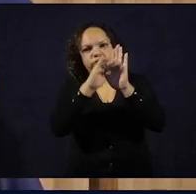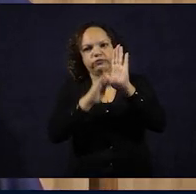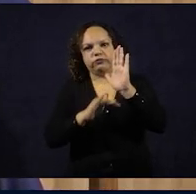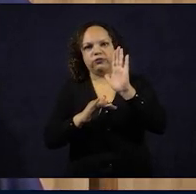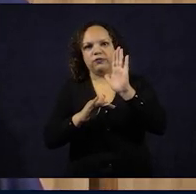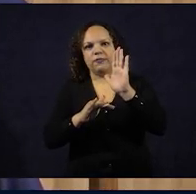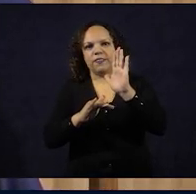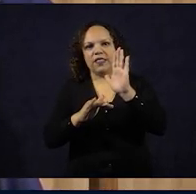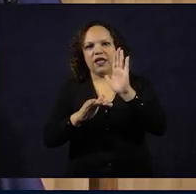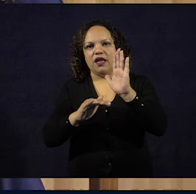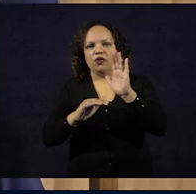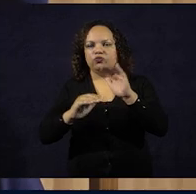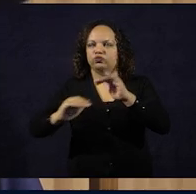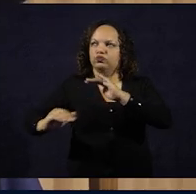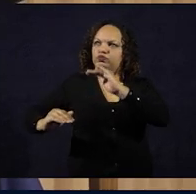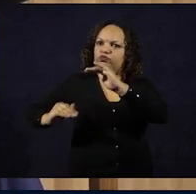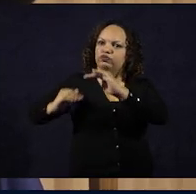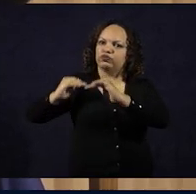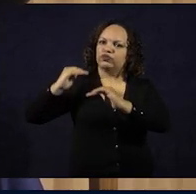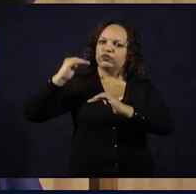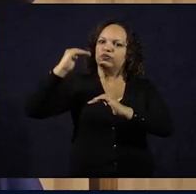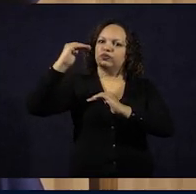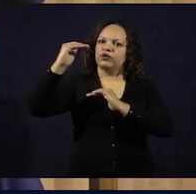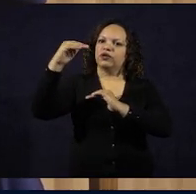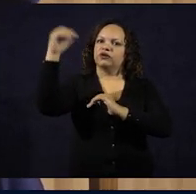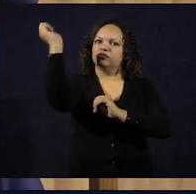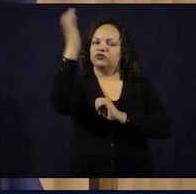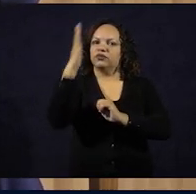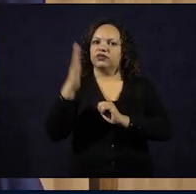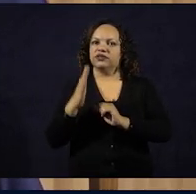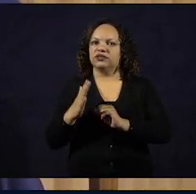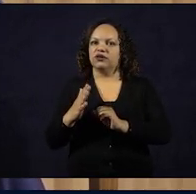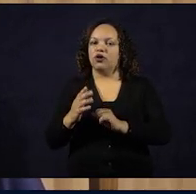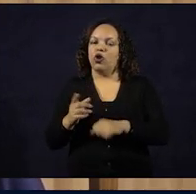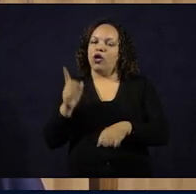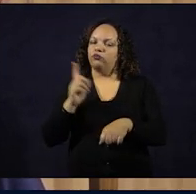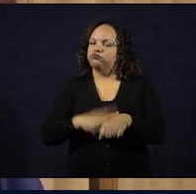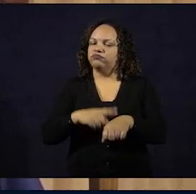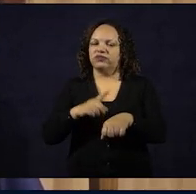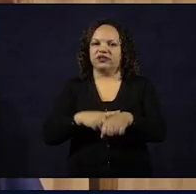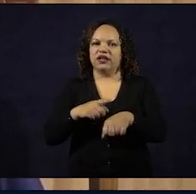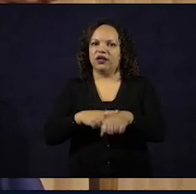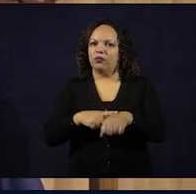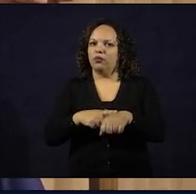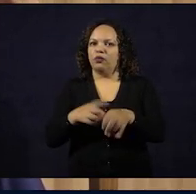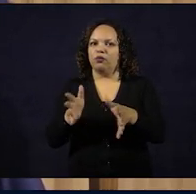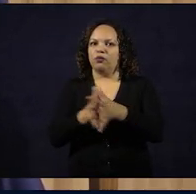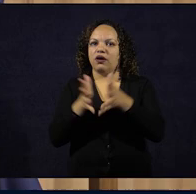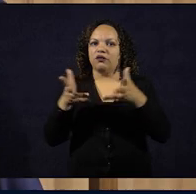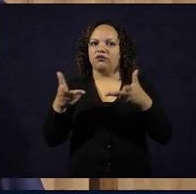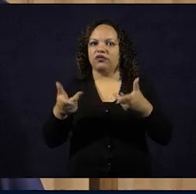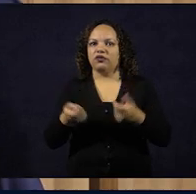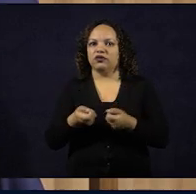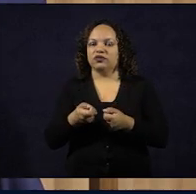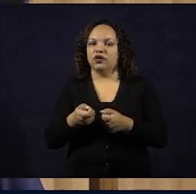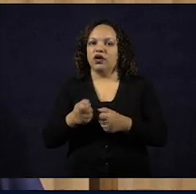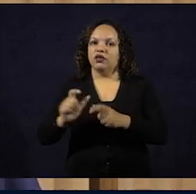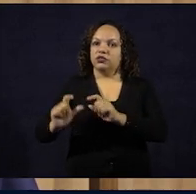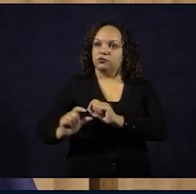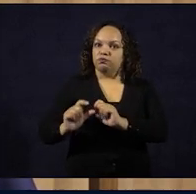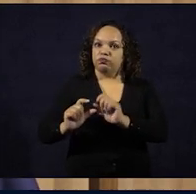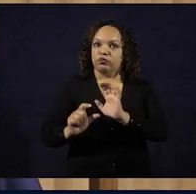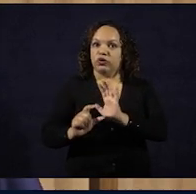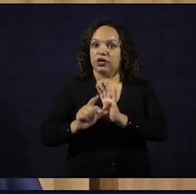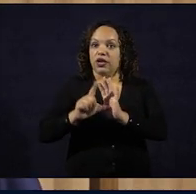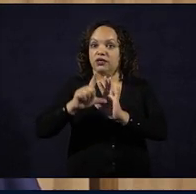tem um novo indutor de crescimento né que o Brasil já tá num bom momento aliás importante dizer a gente não falou esse crescimento 3%